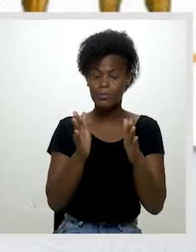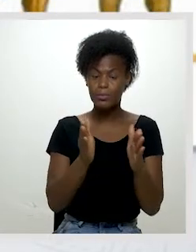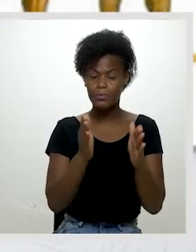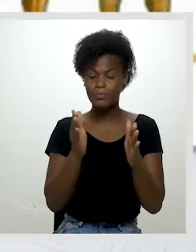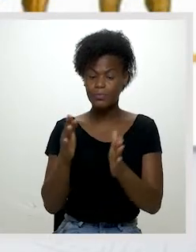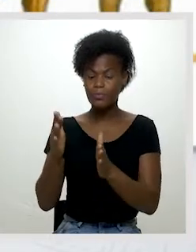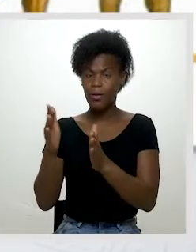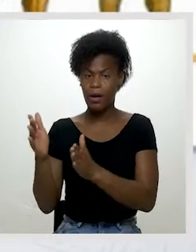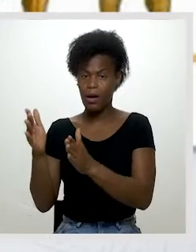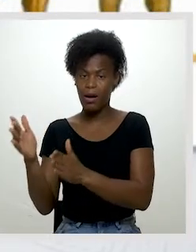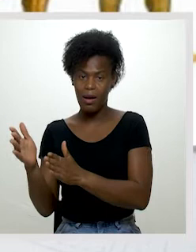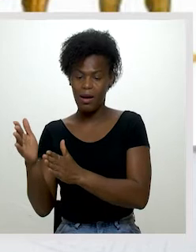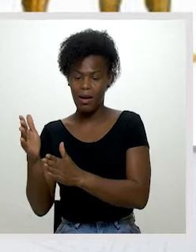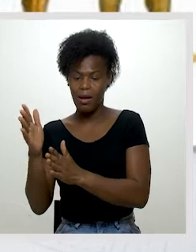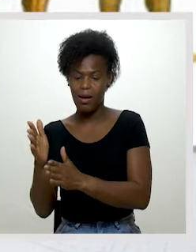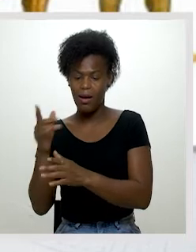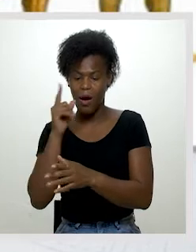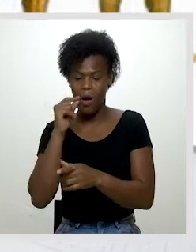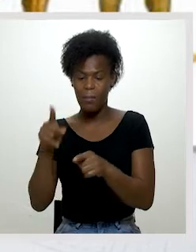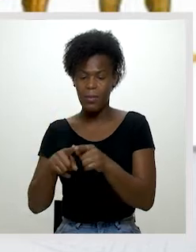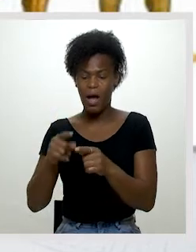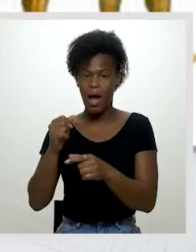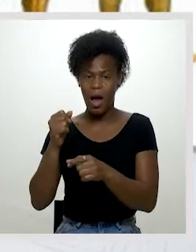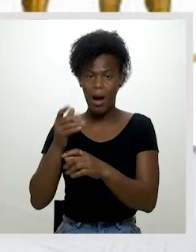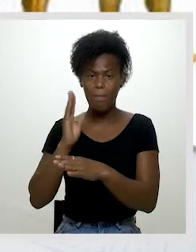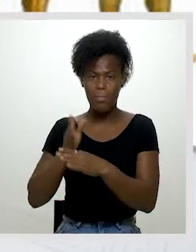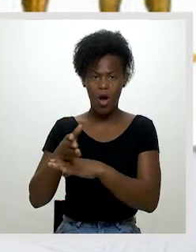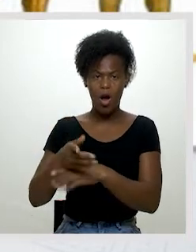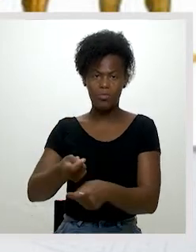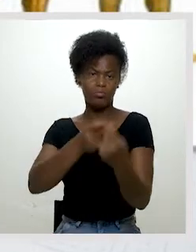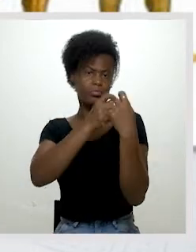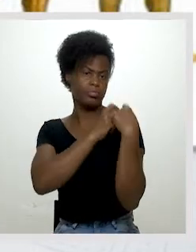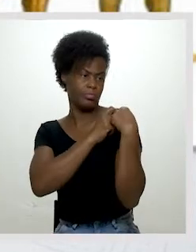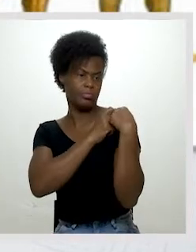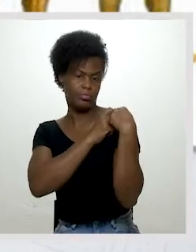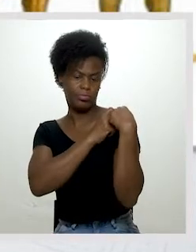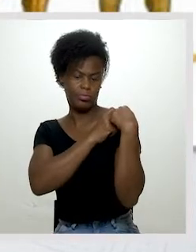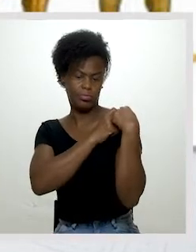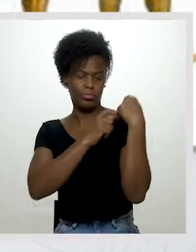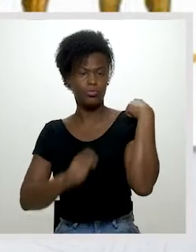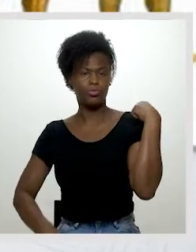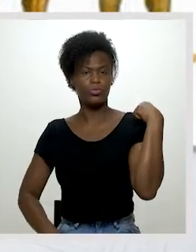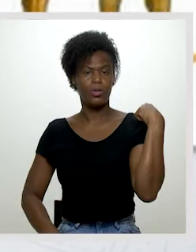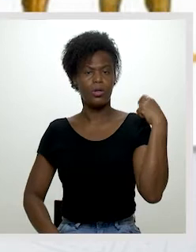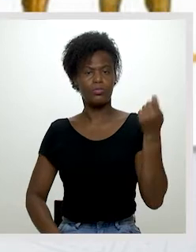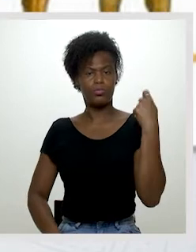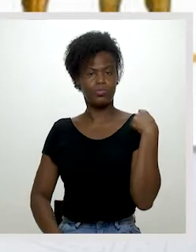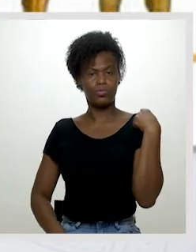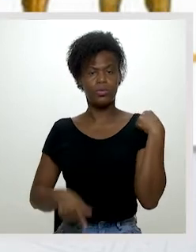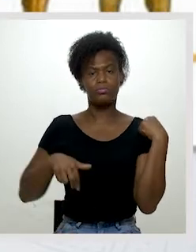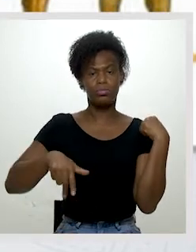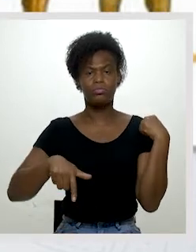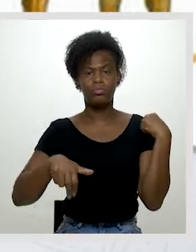já aparece parece ser um pedaço de pau no ombro, não é assim? Significa que o homem lá já está a fazer